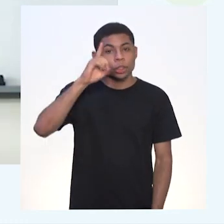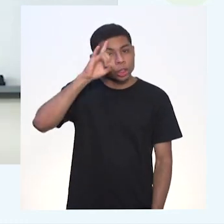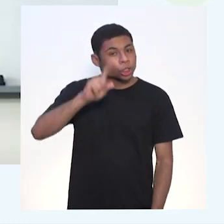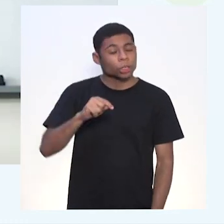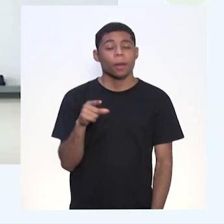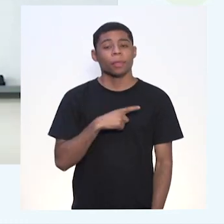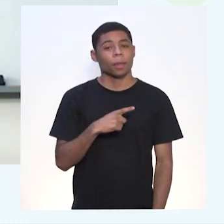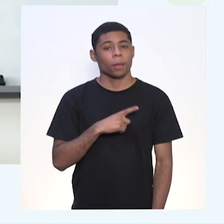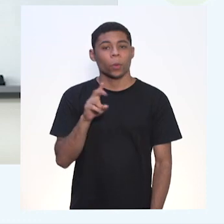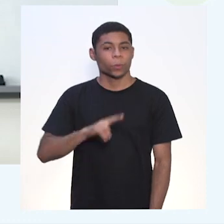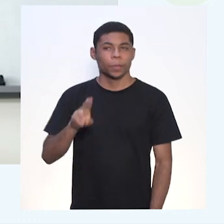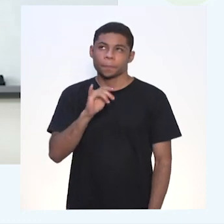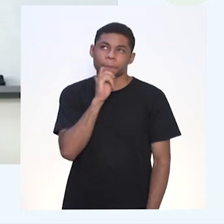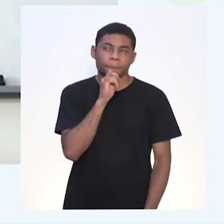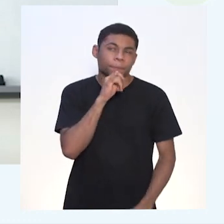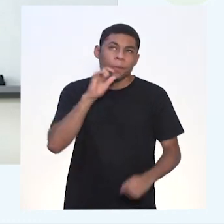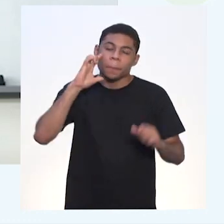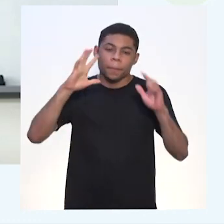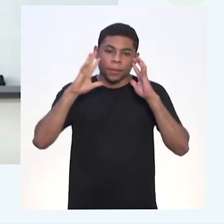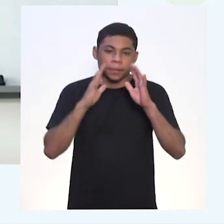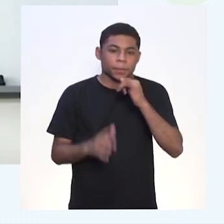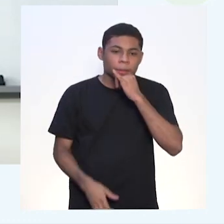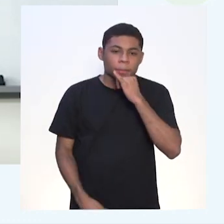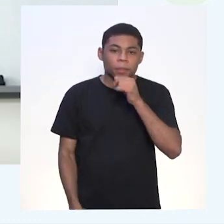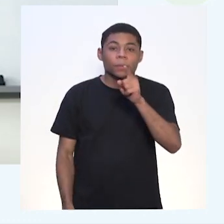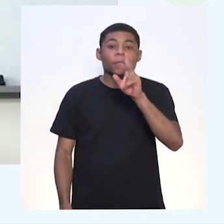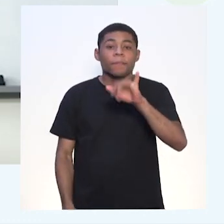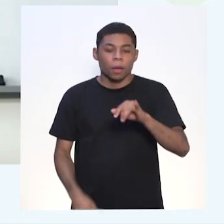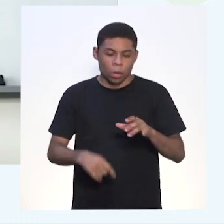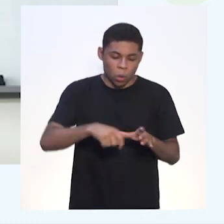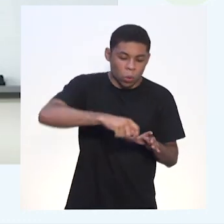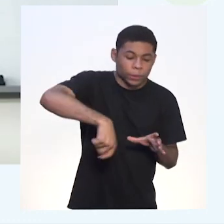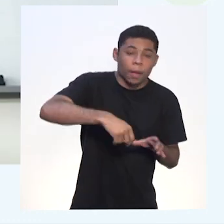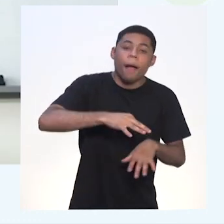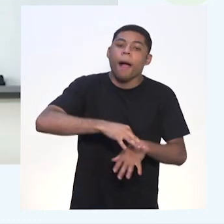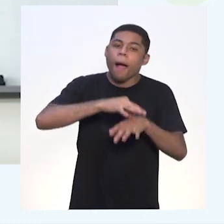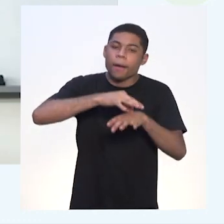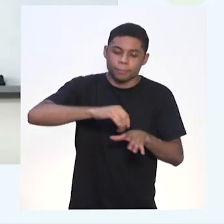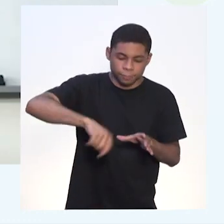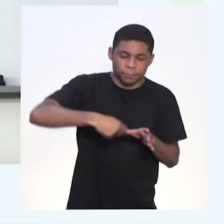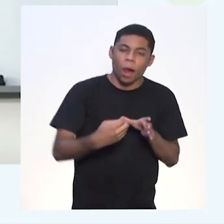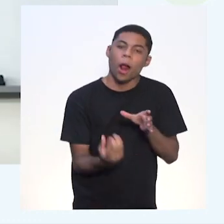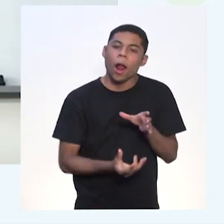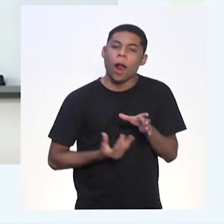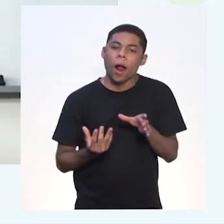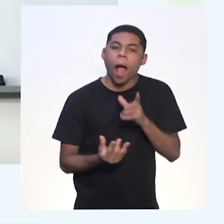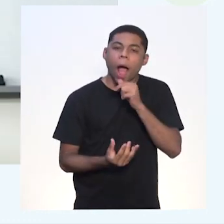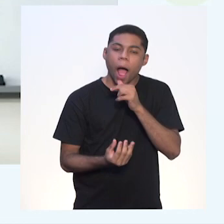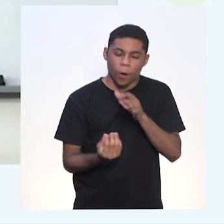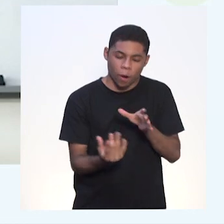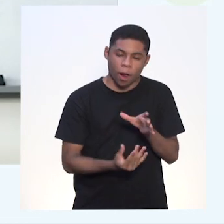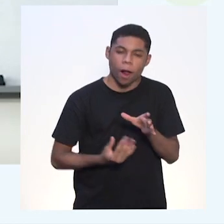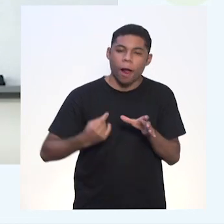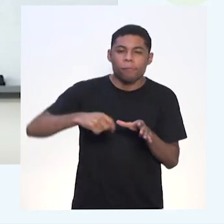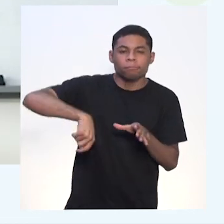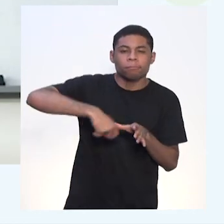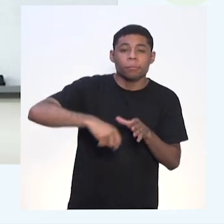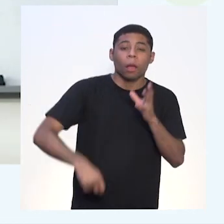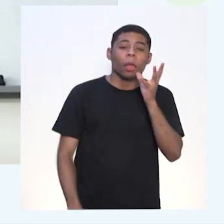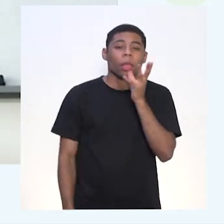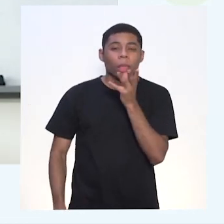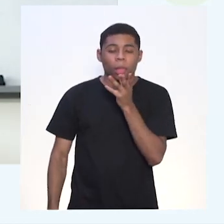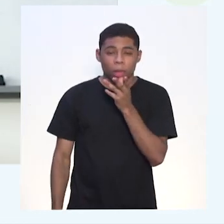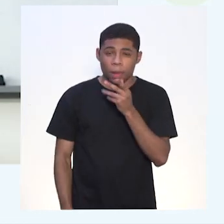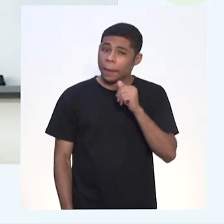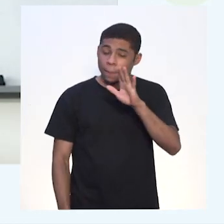da gente. Se for pensar, você vai cozinhar uma carne, certo? Tem que cozinhar uma carne. Eu vou levar mais tempo se